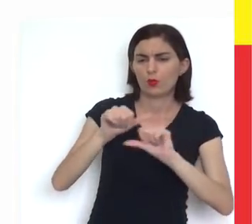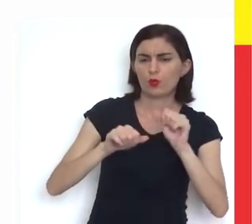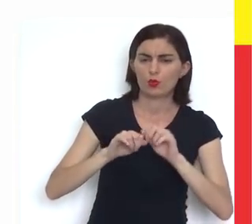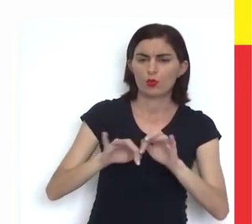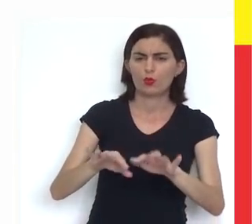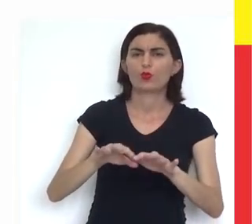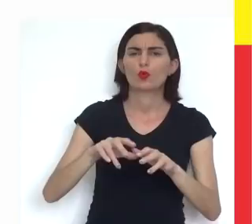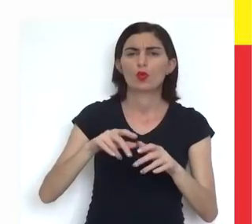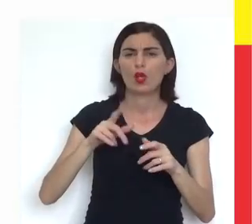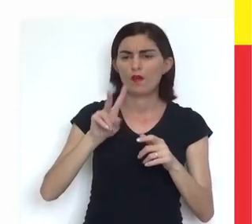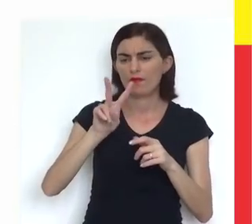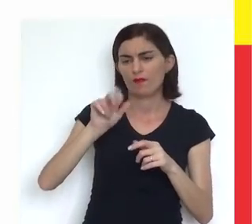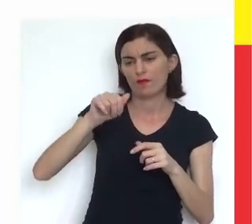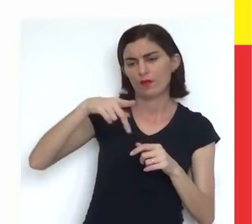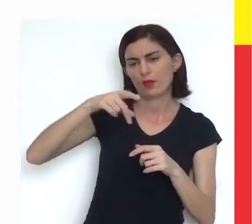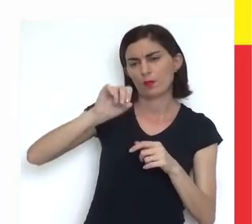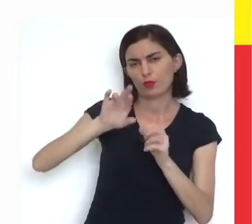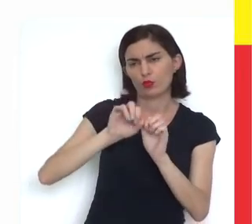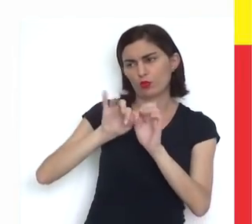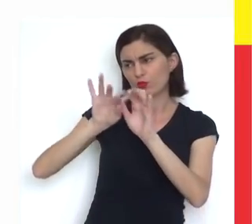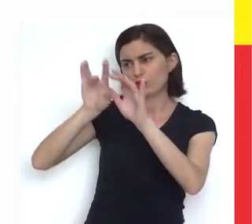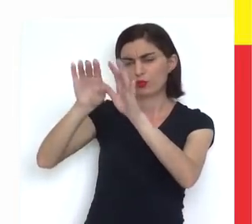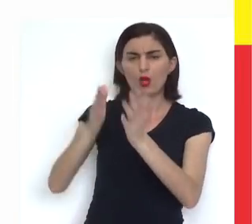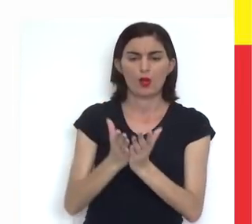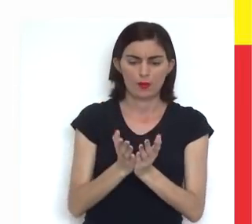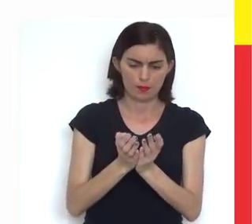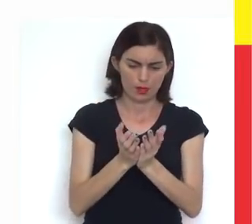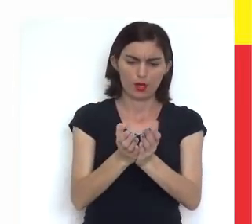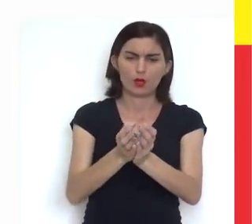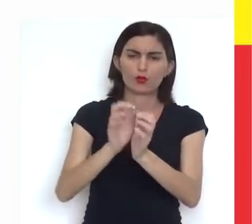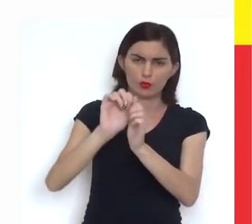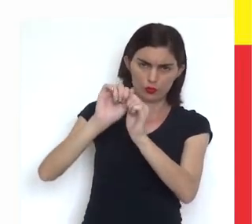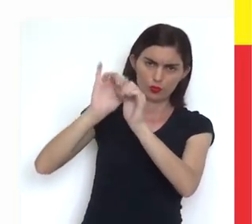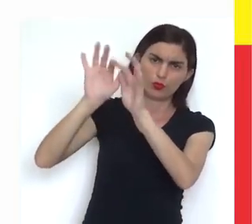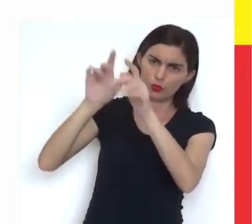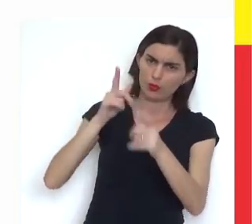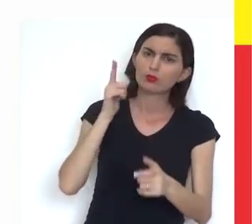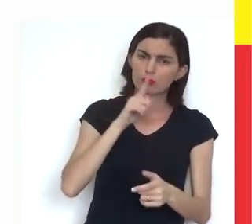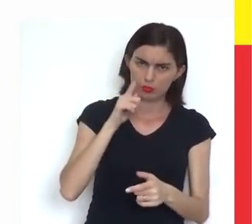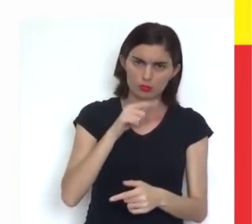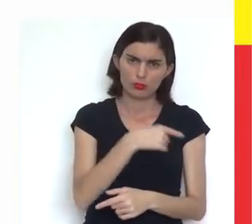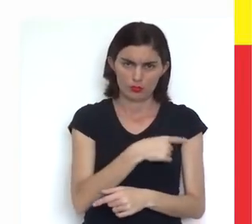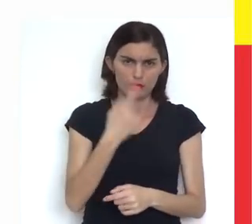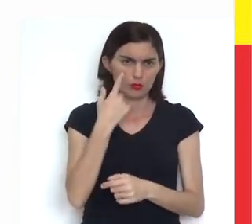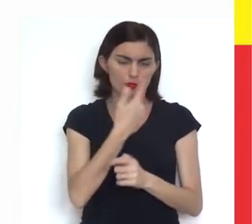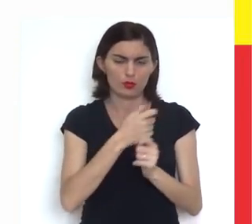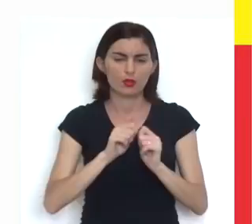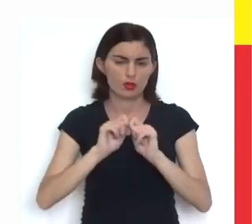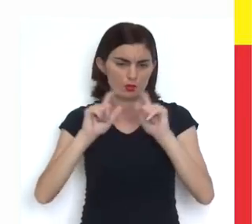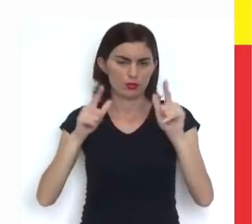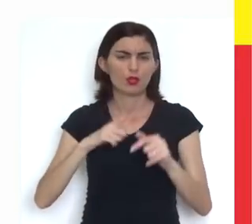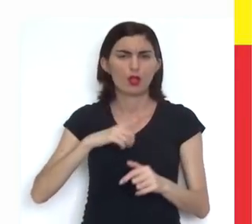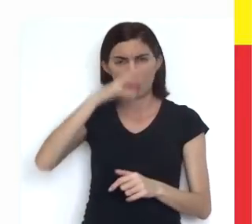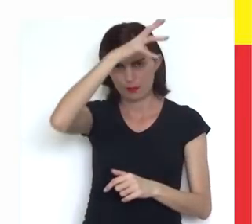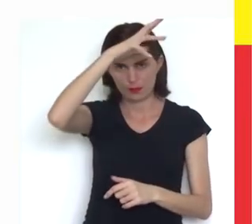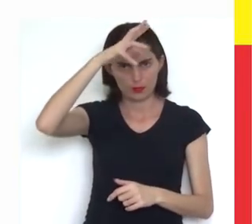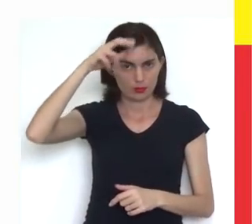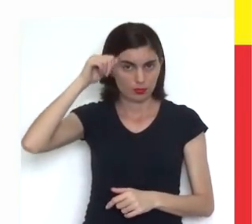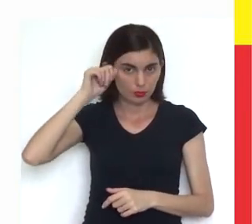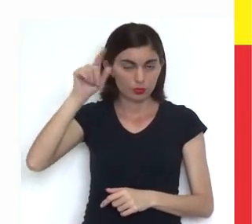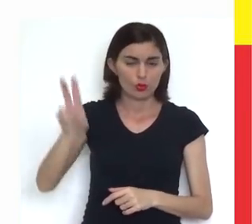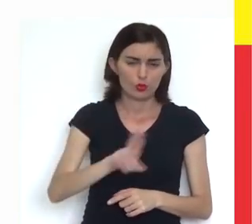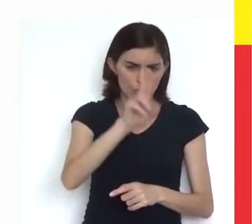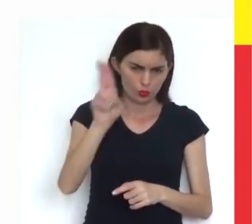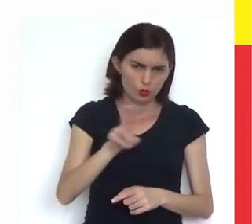de propulsão, só que é a vapor. Esse barco a vapor ele funciona, tá, gente? Essa imagem aí é lá no Amazonas,